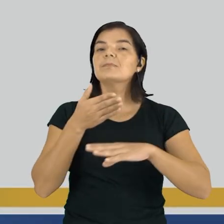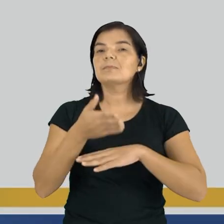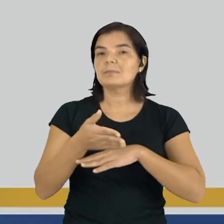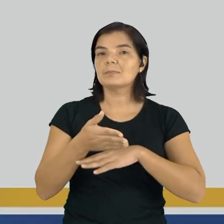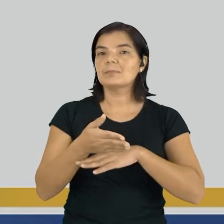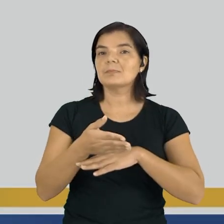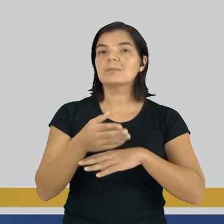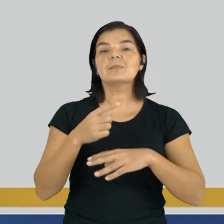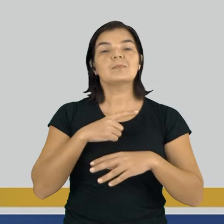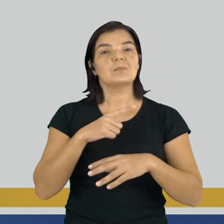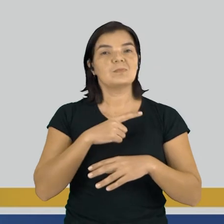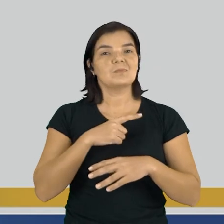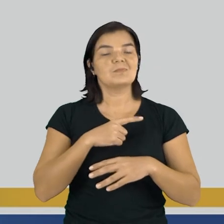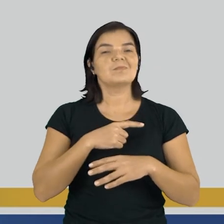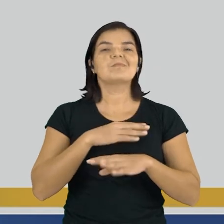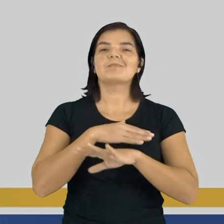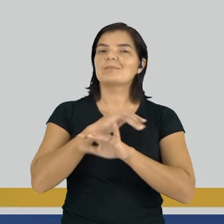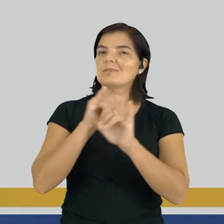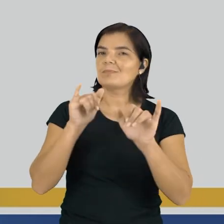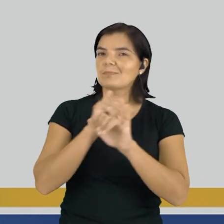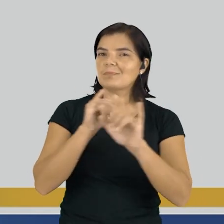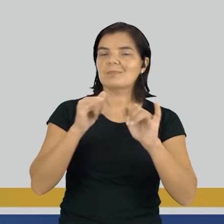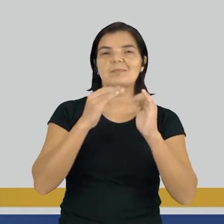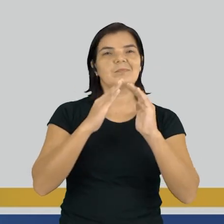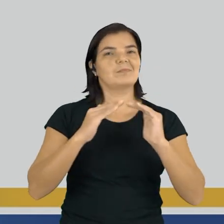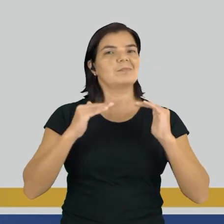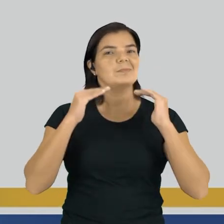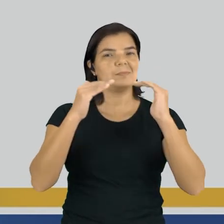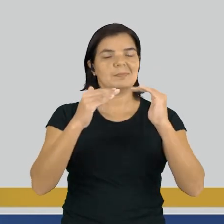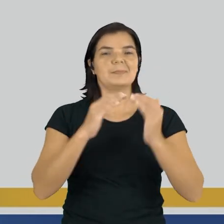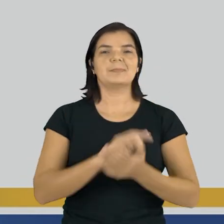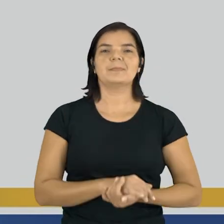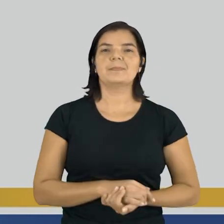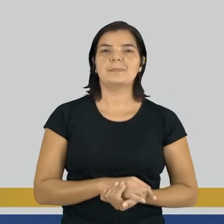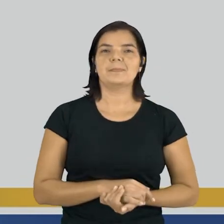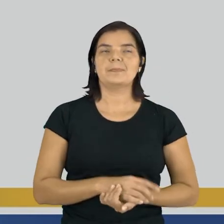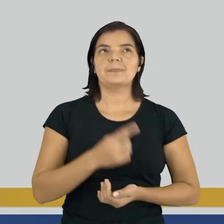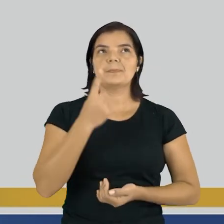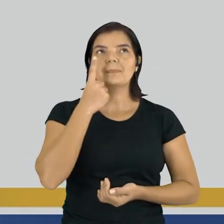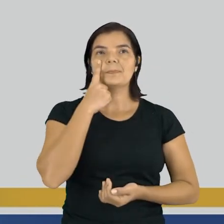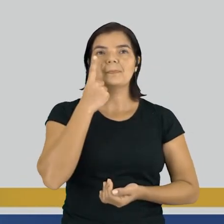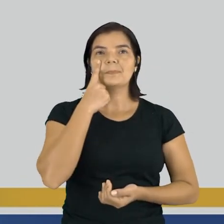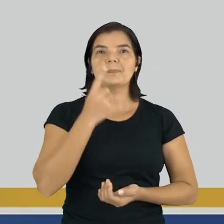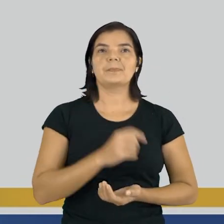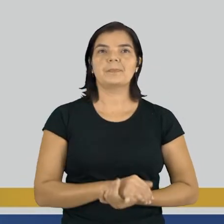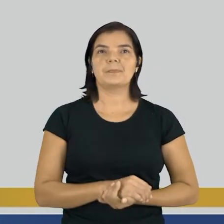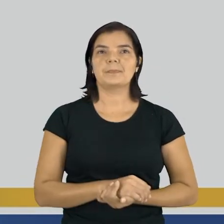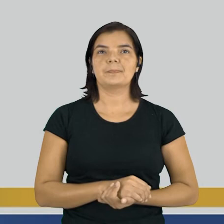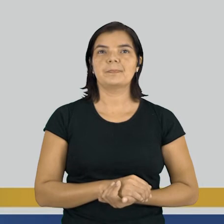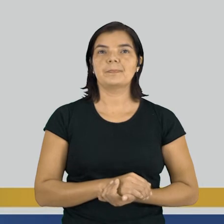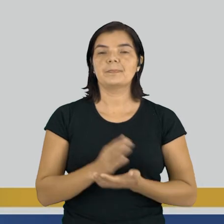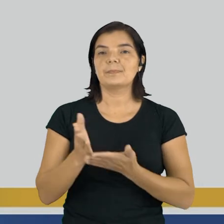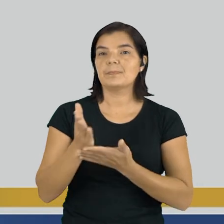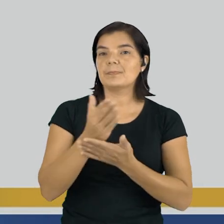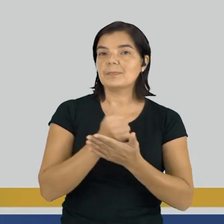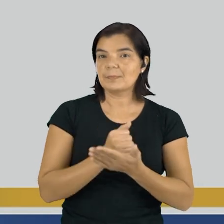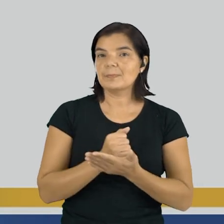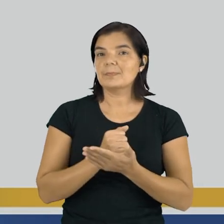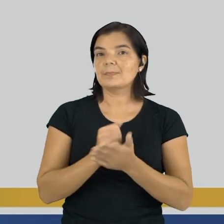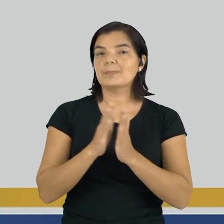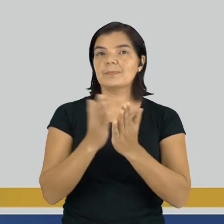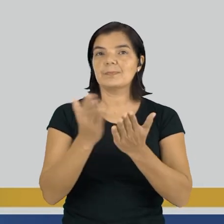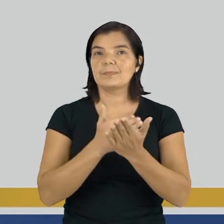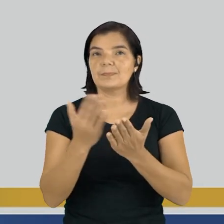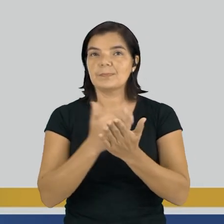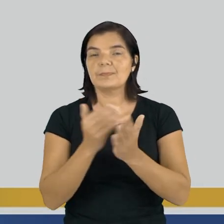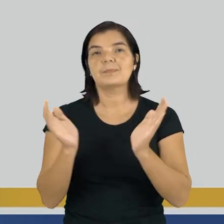entrada, elas já vão ter muito mais informações, né? Observe aí comigo, a arrecadação de livros por